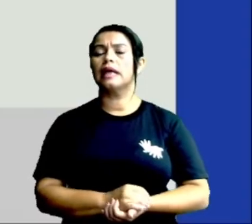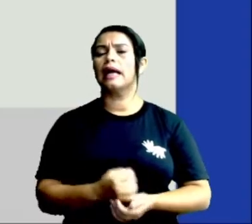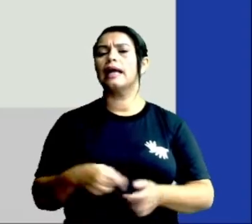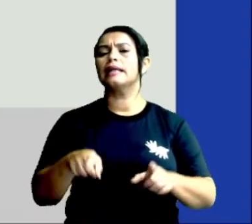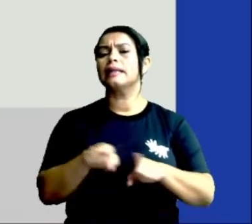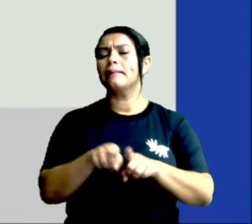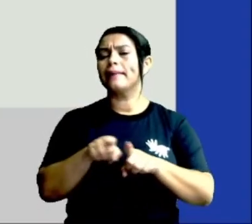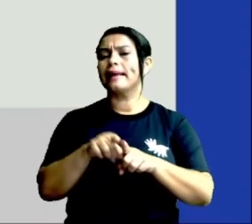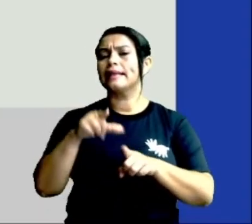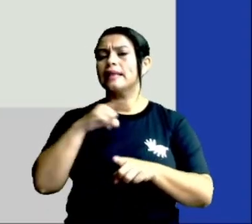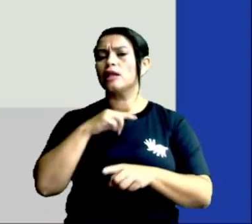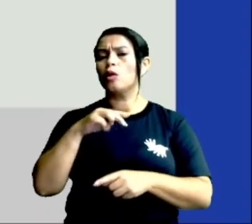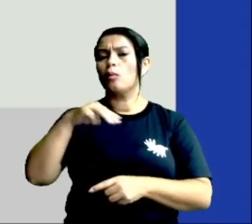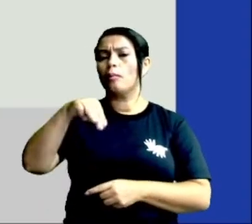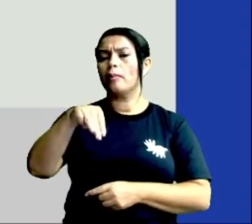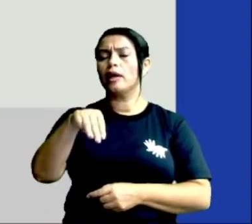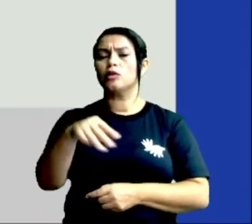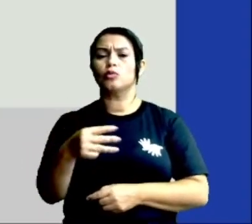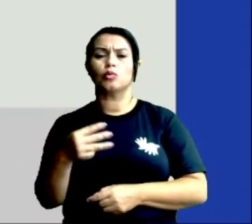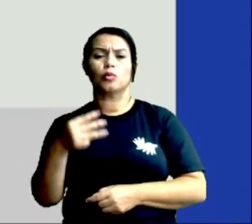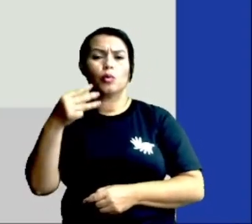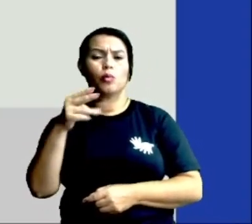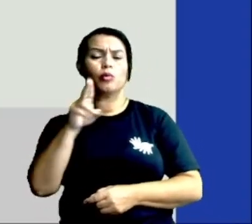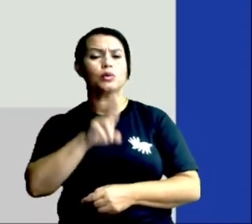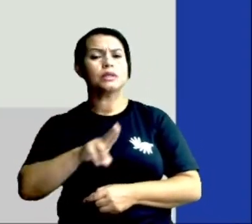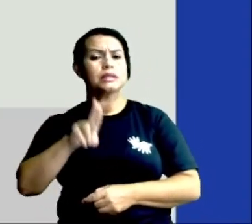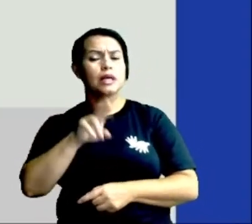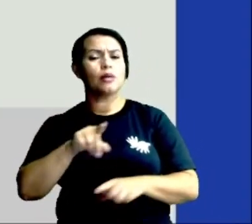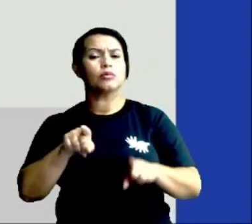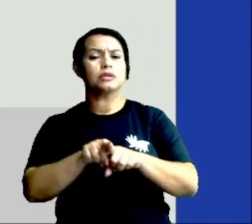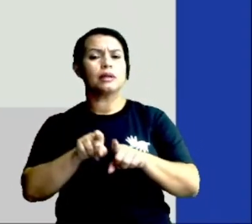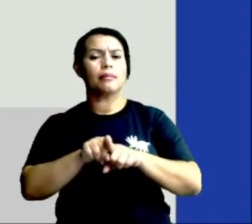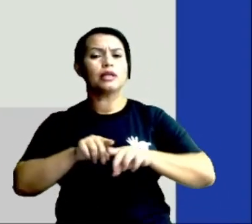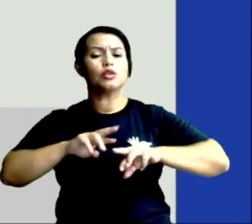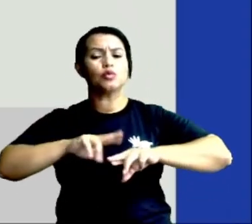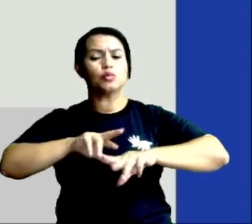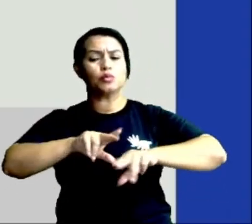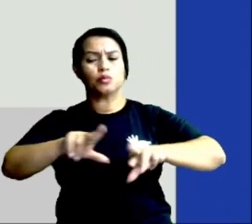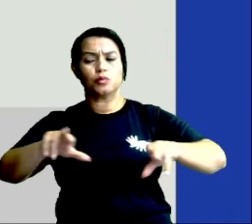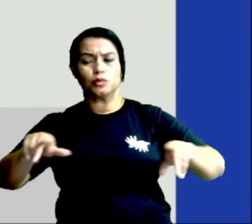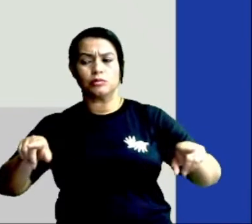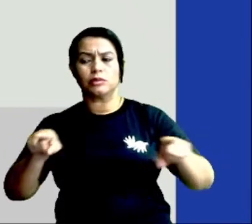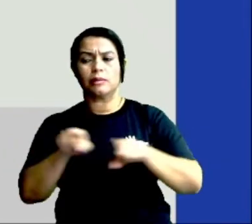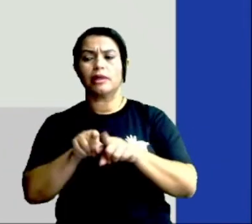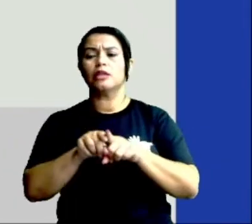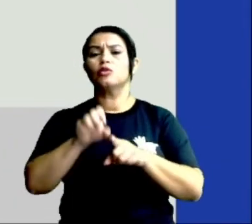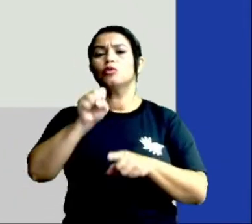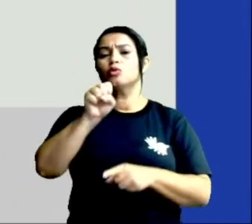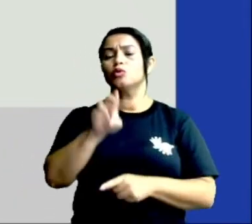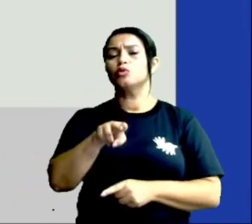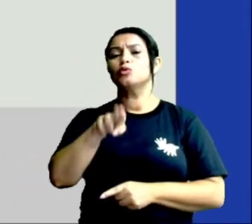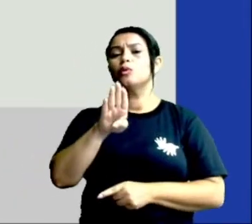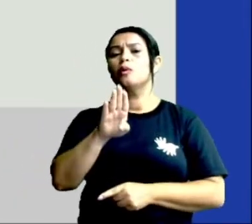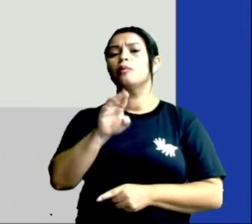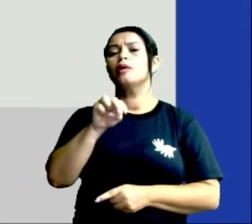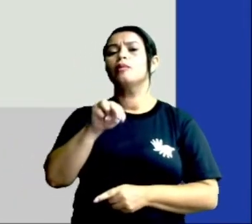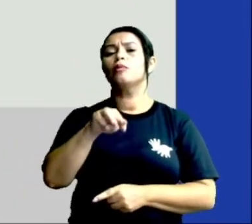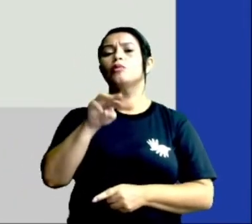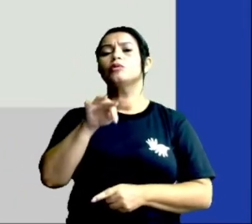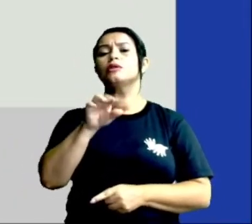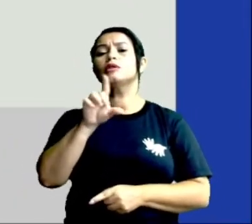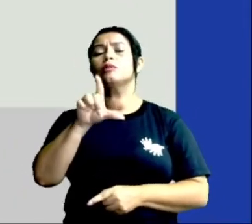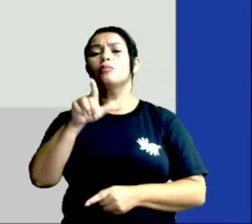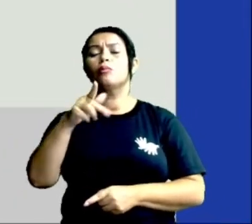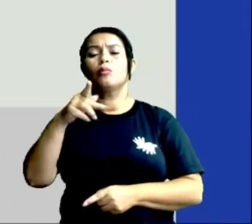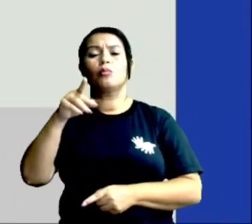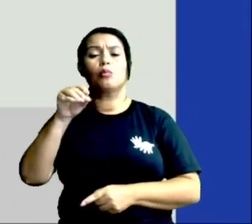Além do metro cúbico, utilizamos também seus múltiplos e submúltiplos, tá? Onde nós chamamos as unidades